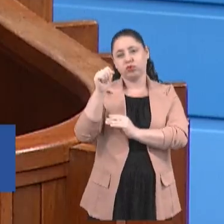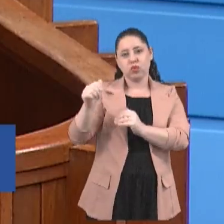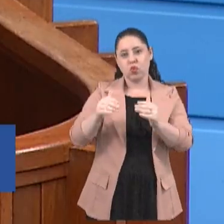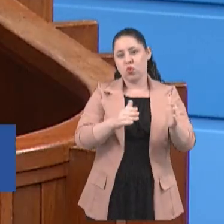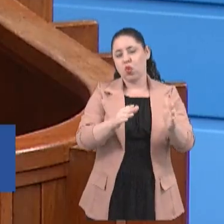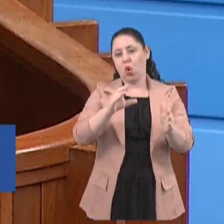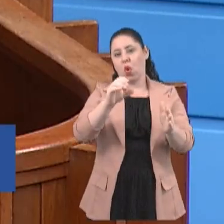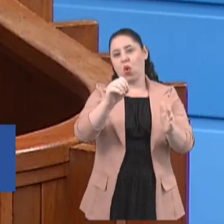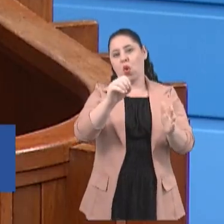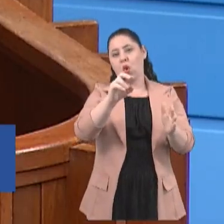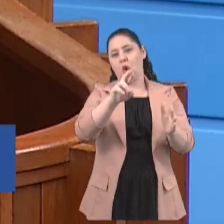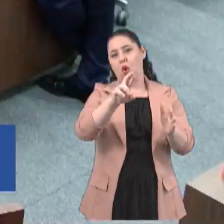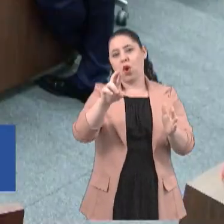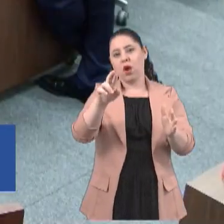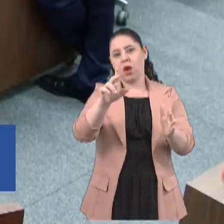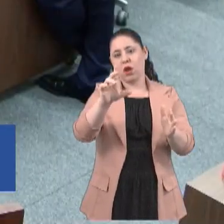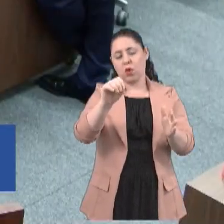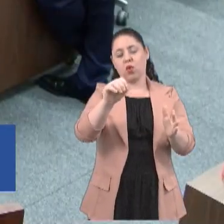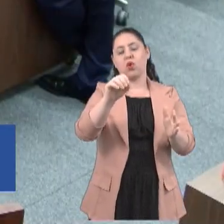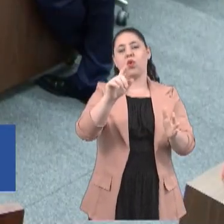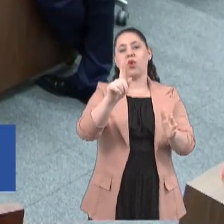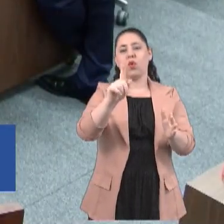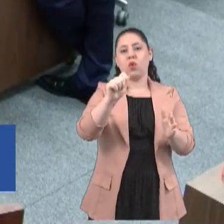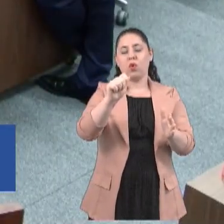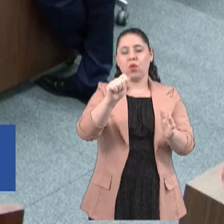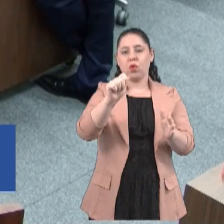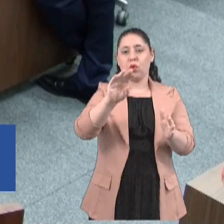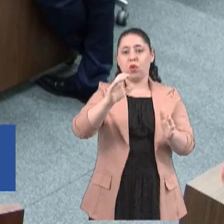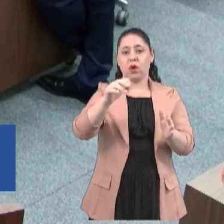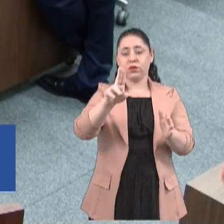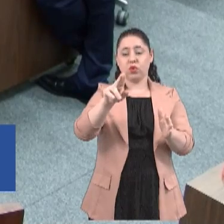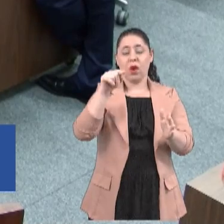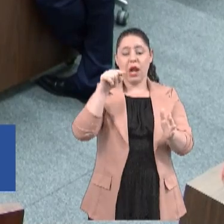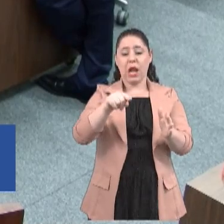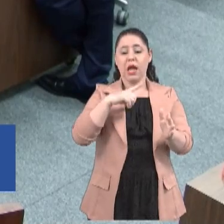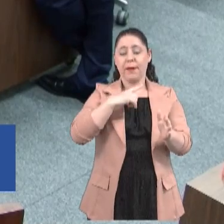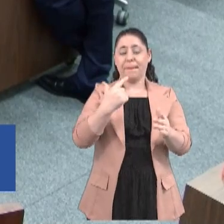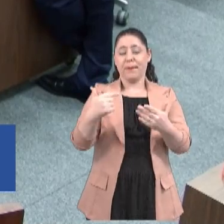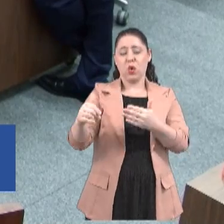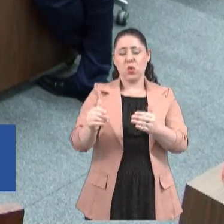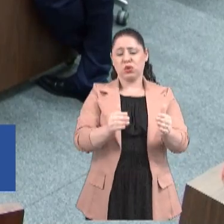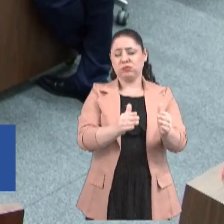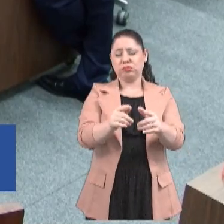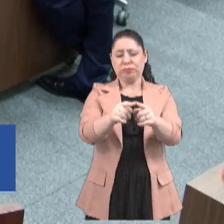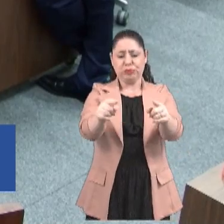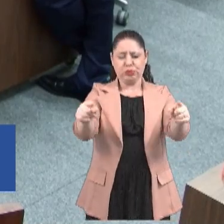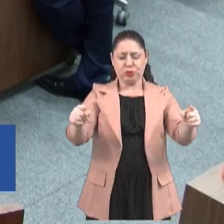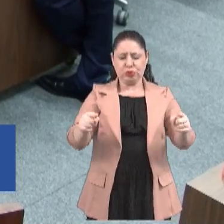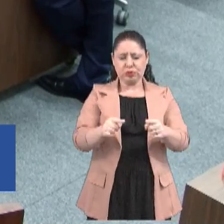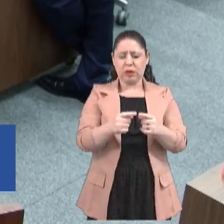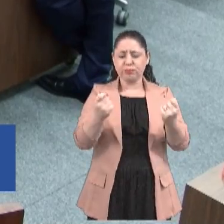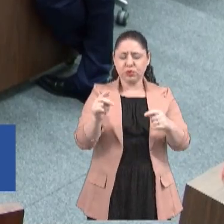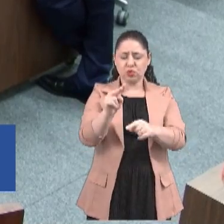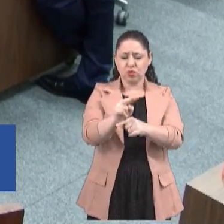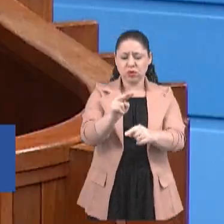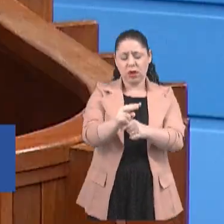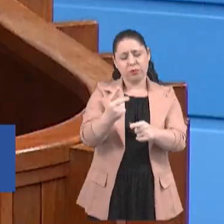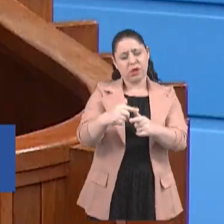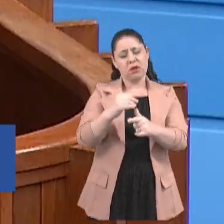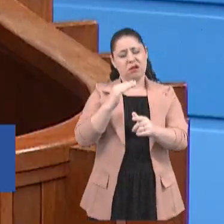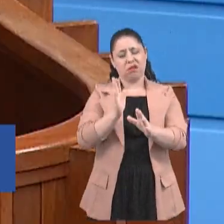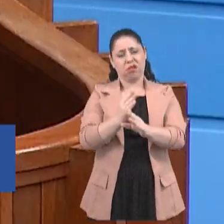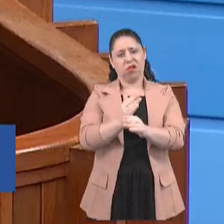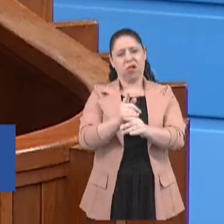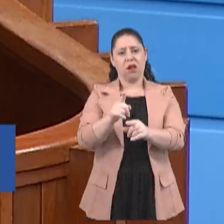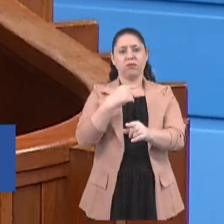Guaçu, que é o córrego que leva o nome da cidade e que precisa ter uma intervenção positiva, e é o momento